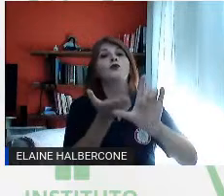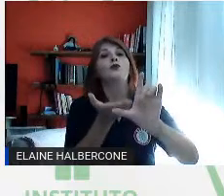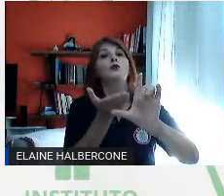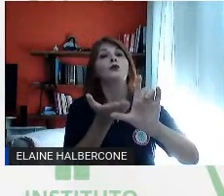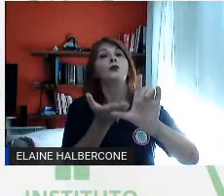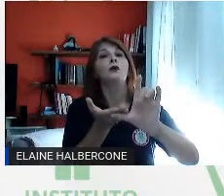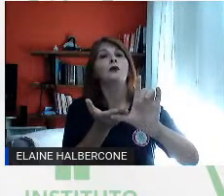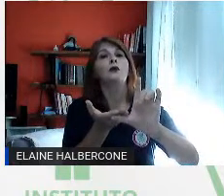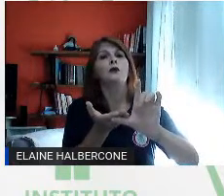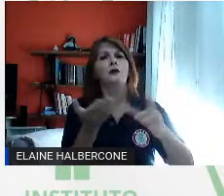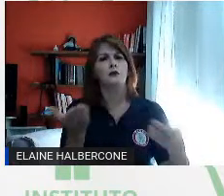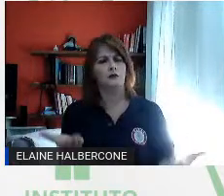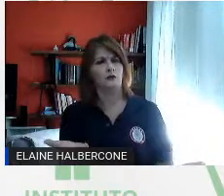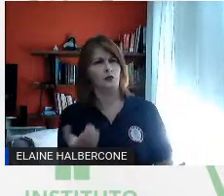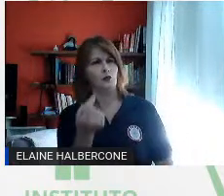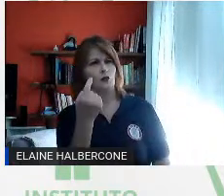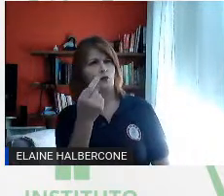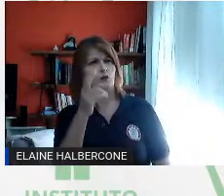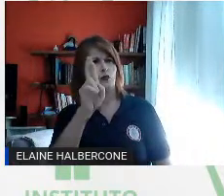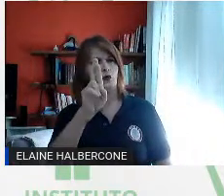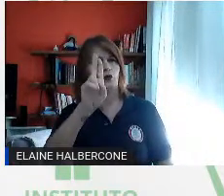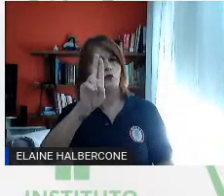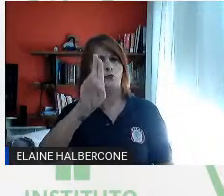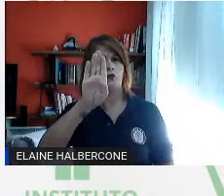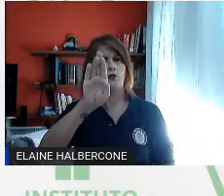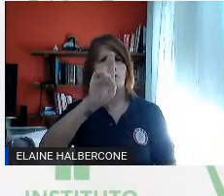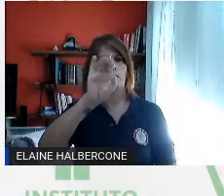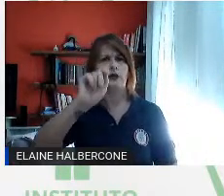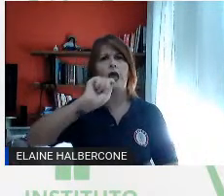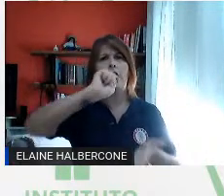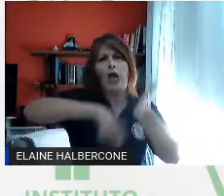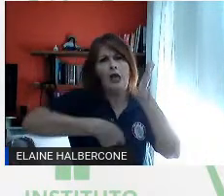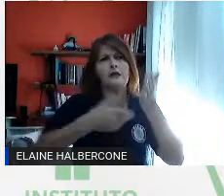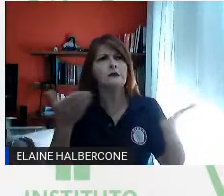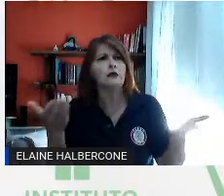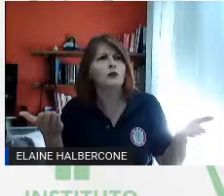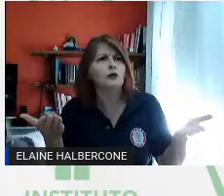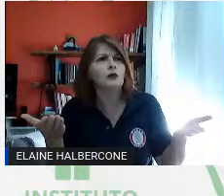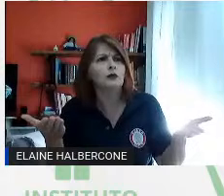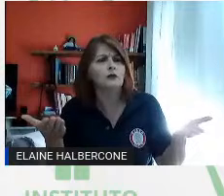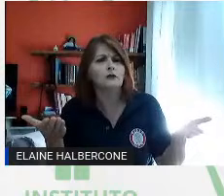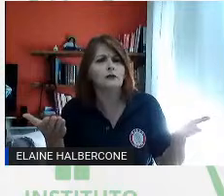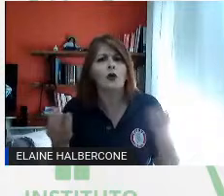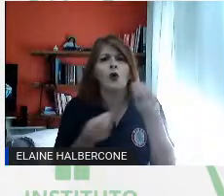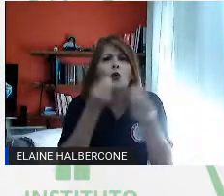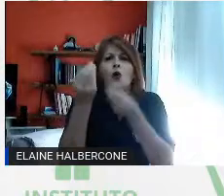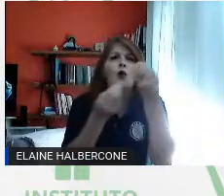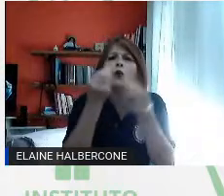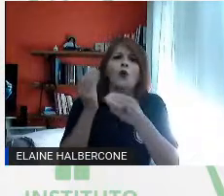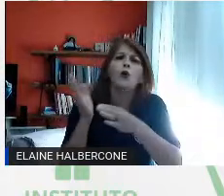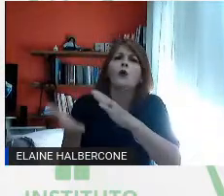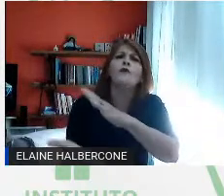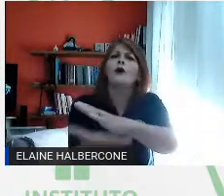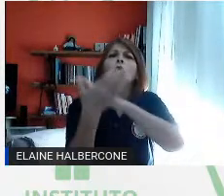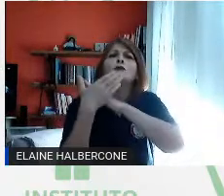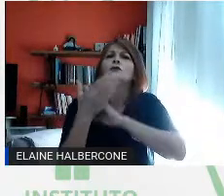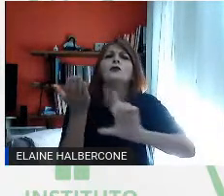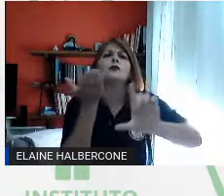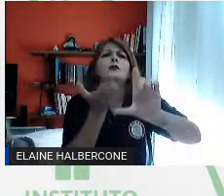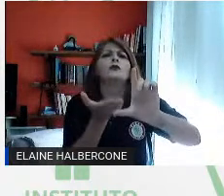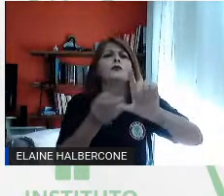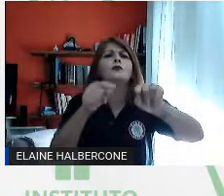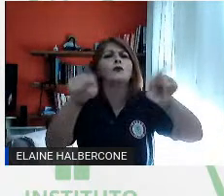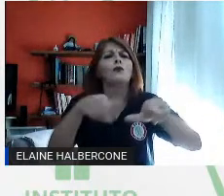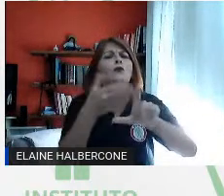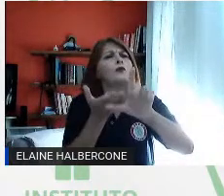rúbrica, professor? A única rúbrica que eu conheço é de assinatura. Como isso vai ajudar a gente no Classroom?